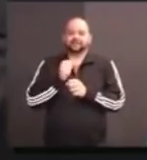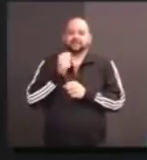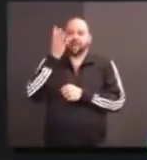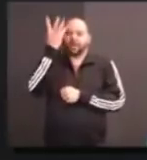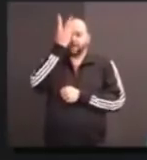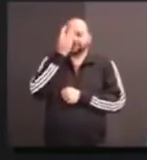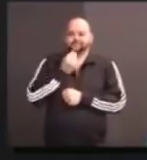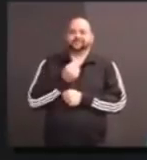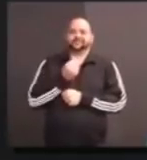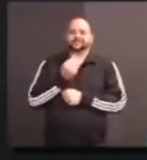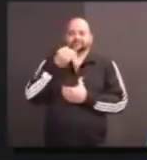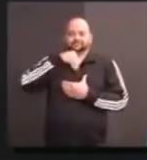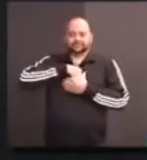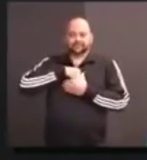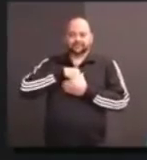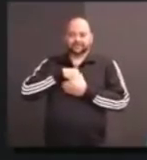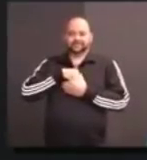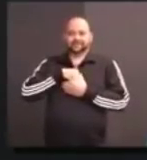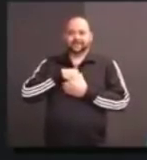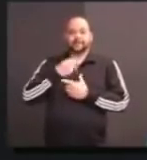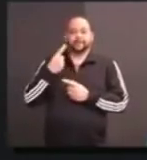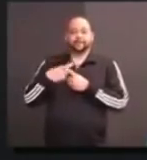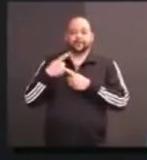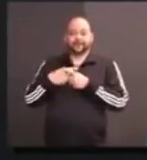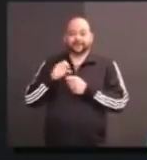Porque senão não atravessa.